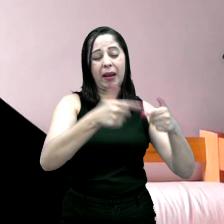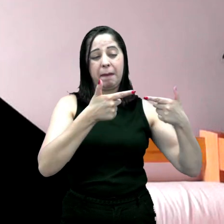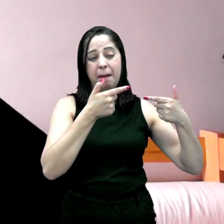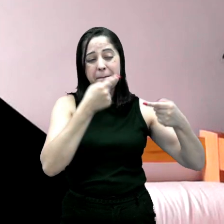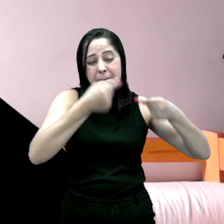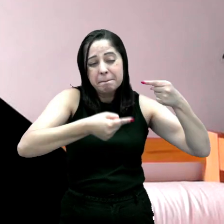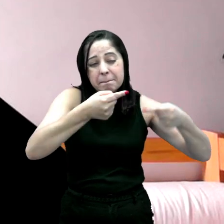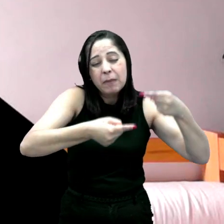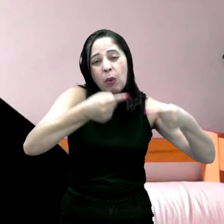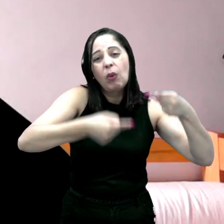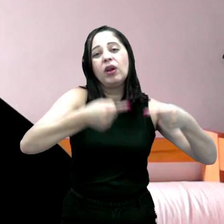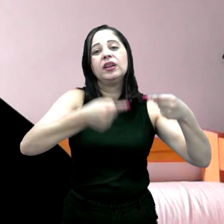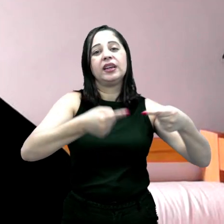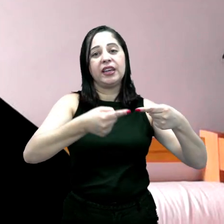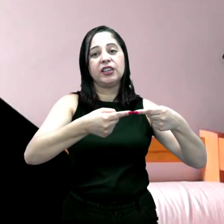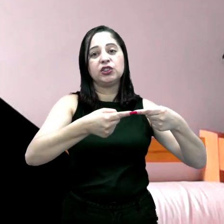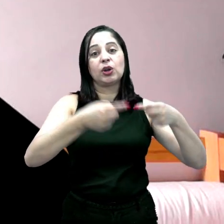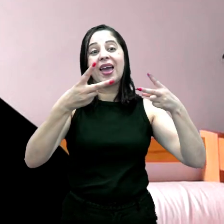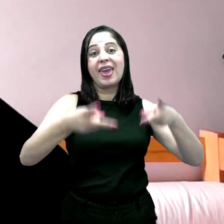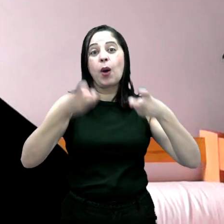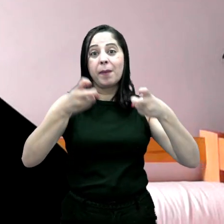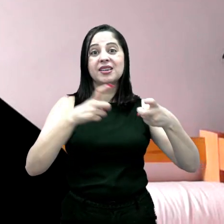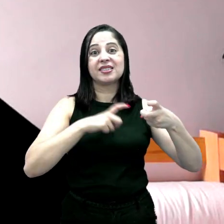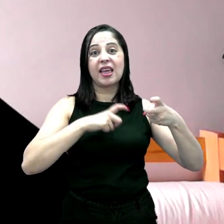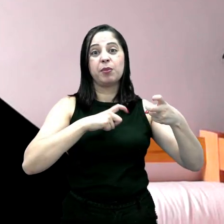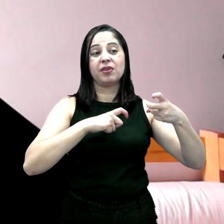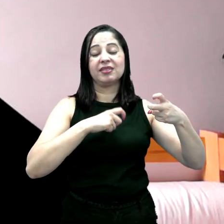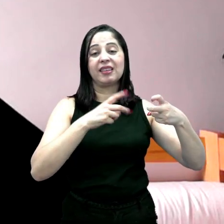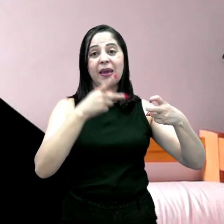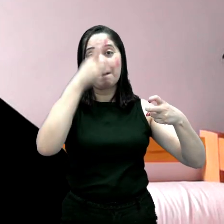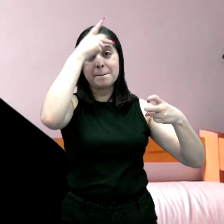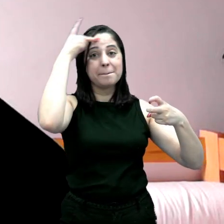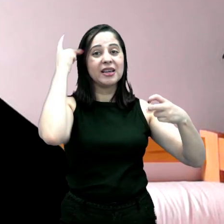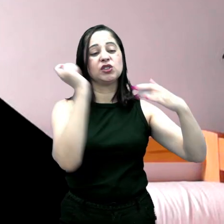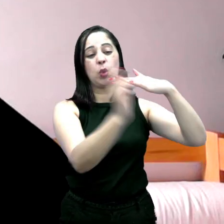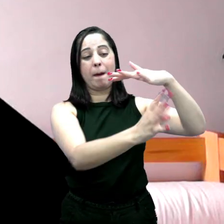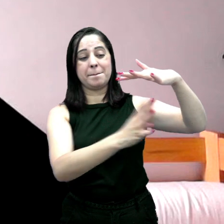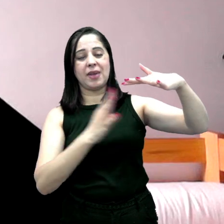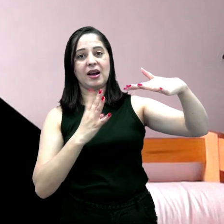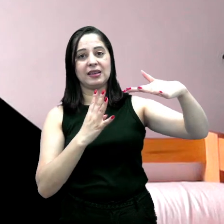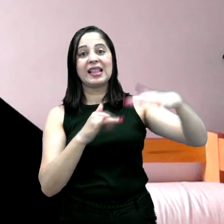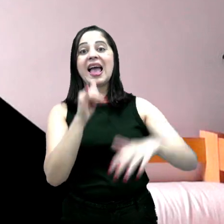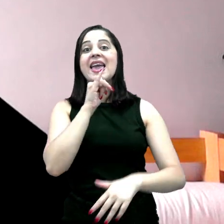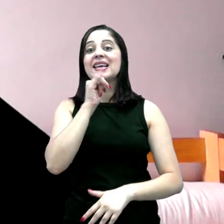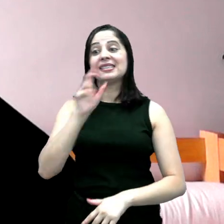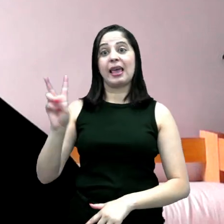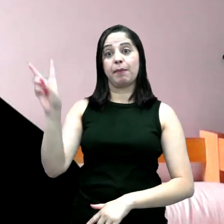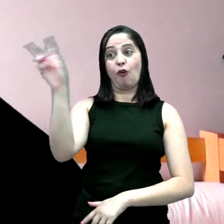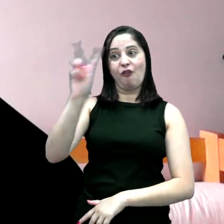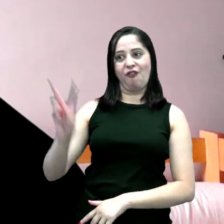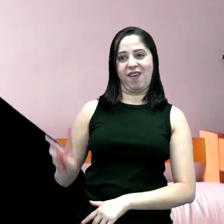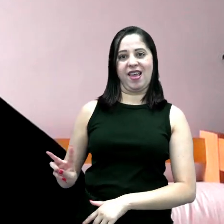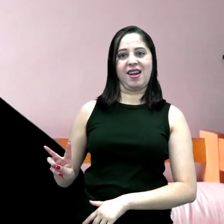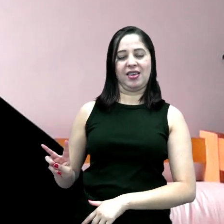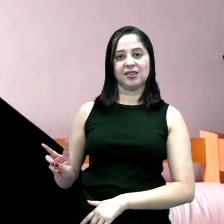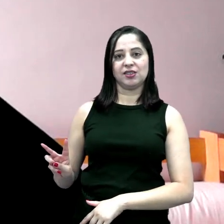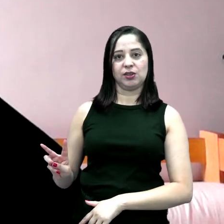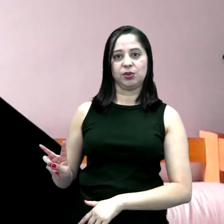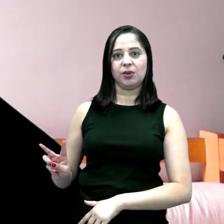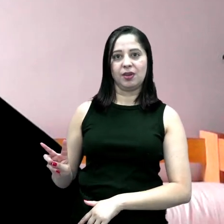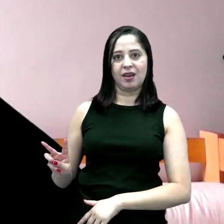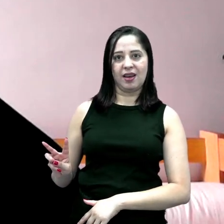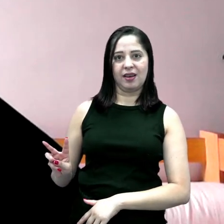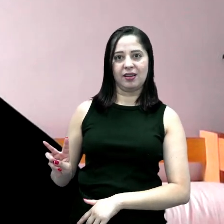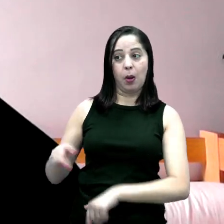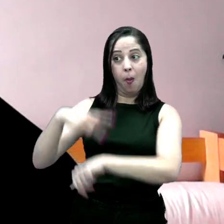a gente vê um grande grupo querendo se deslocar, né? Se a gente pega o caso da Venezuela, que é algo um pouco mais